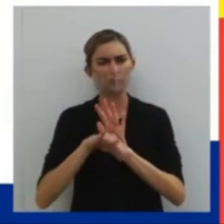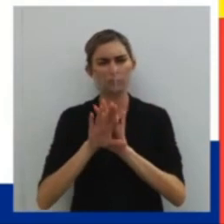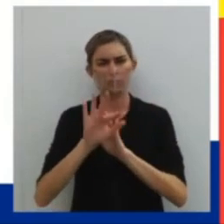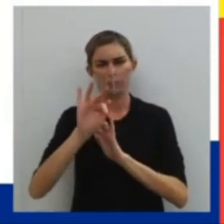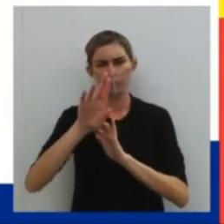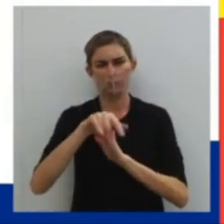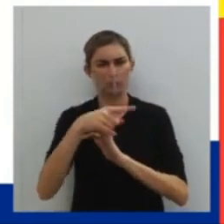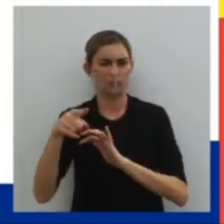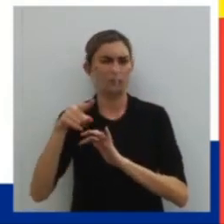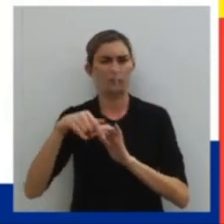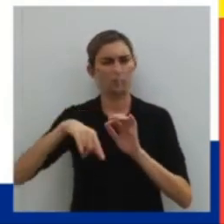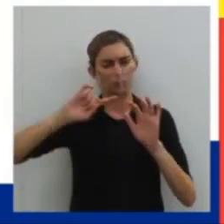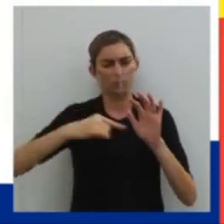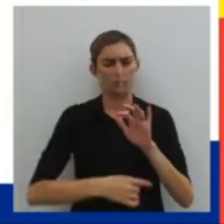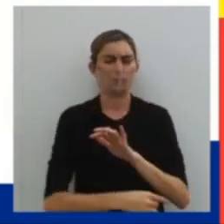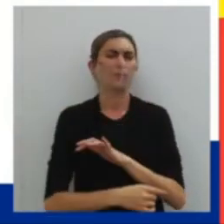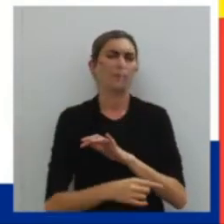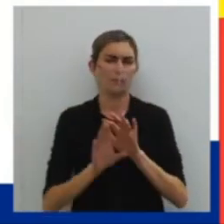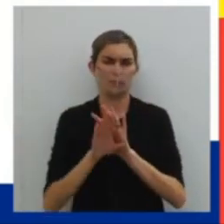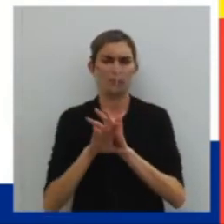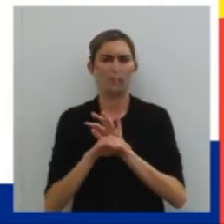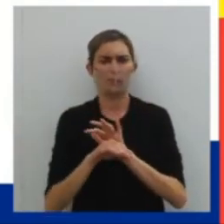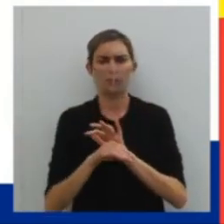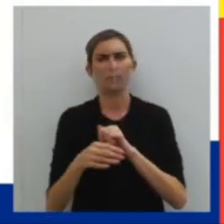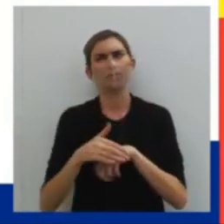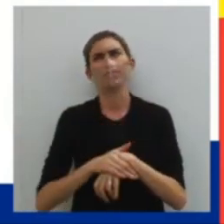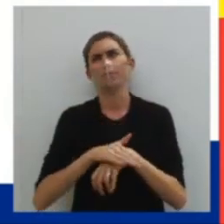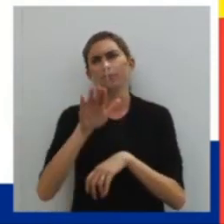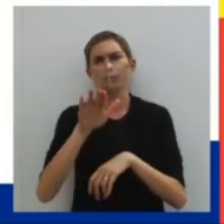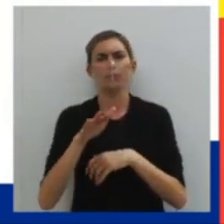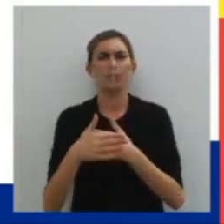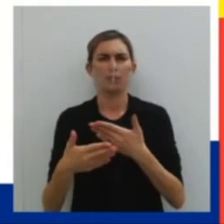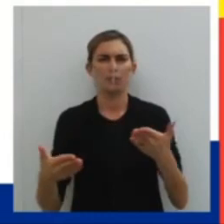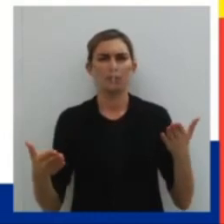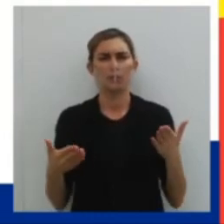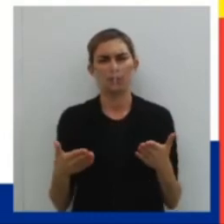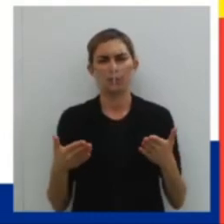função mais raiz, um conceito de função mais